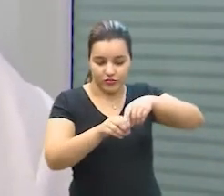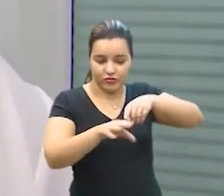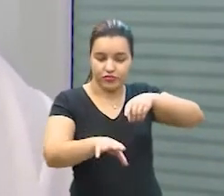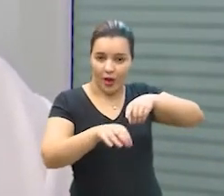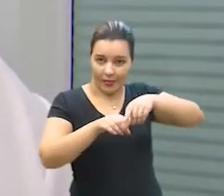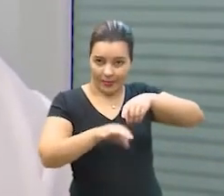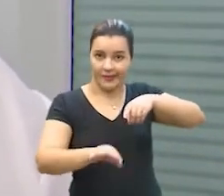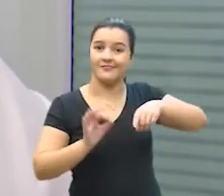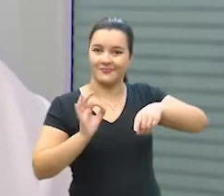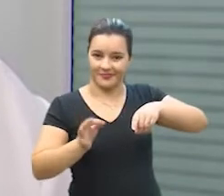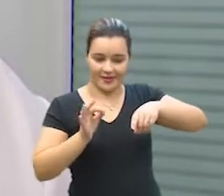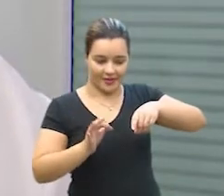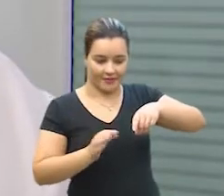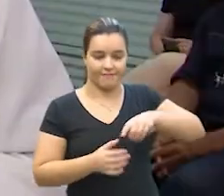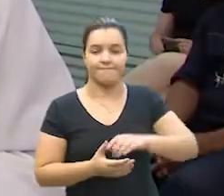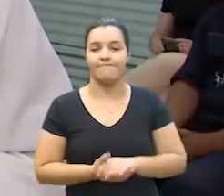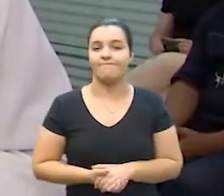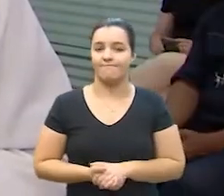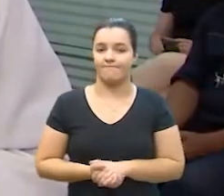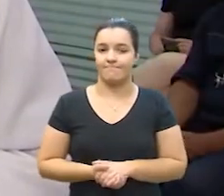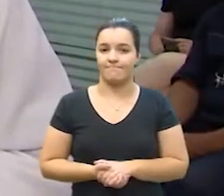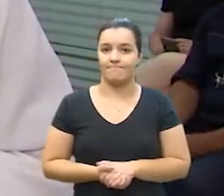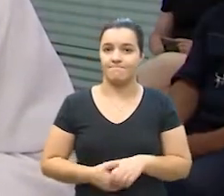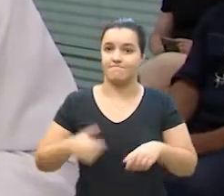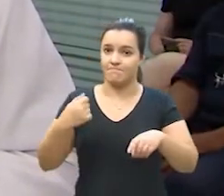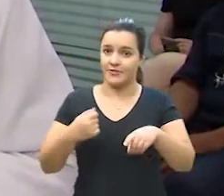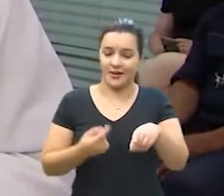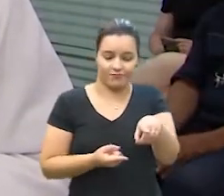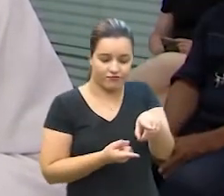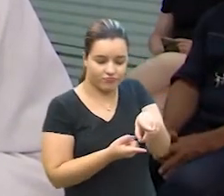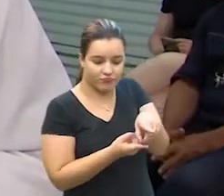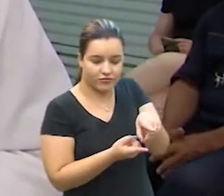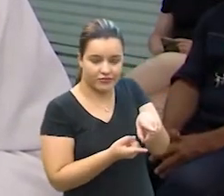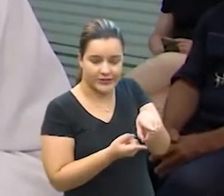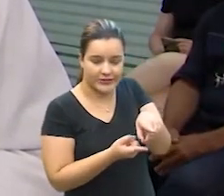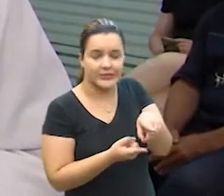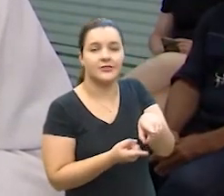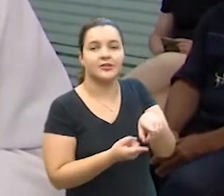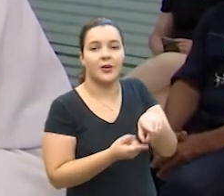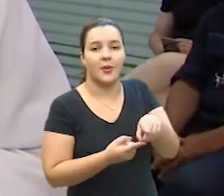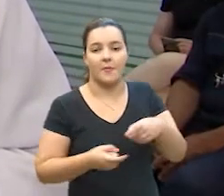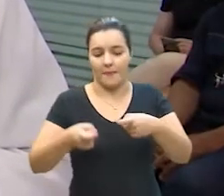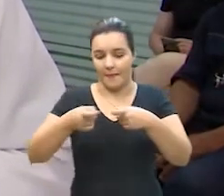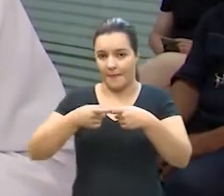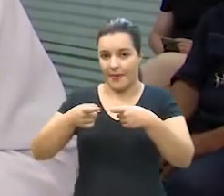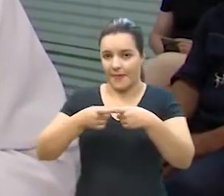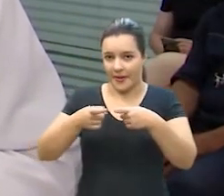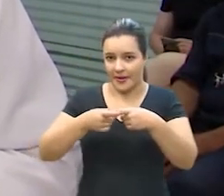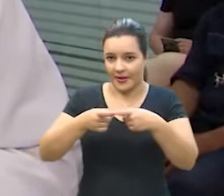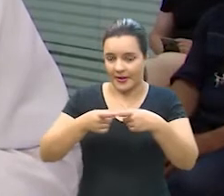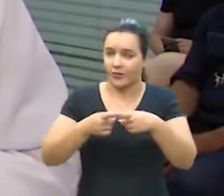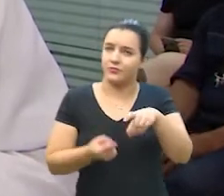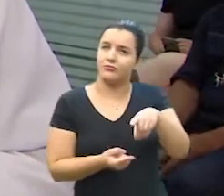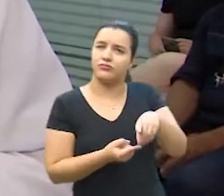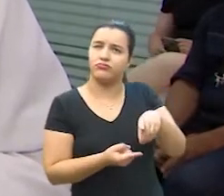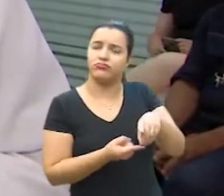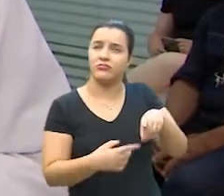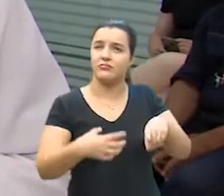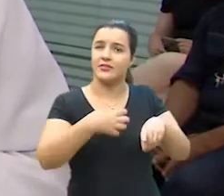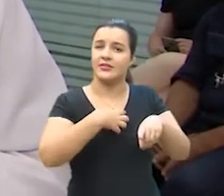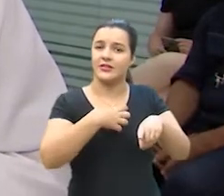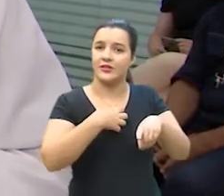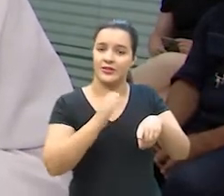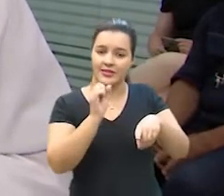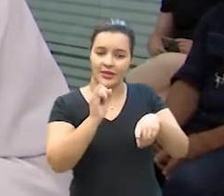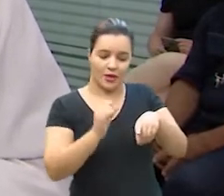o canal onde sai o xixi e tal. E por isso que o toque retal, né, que dá para o médico, através